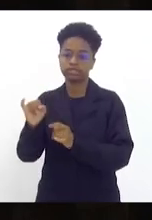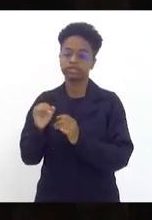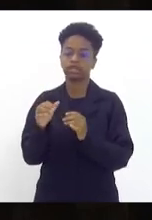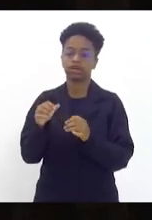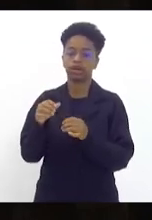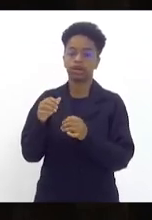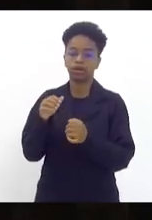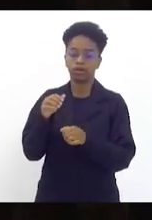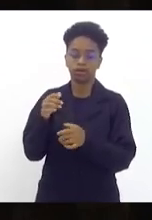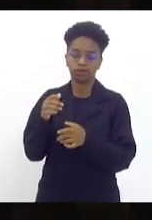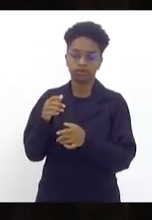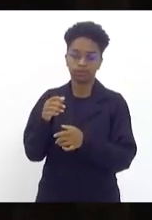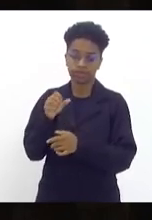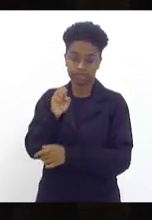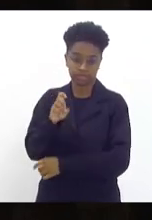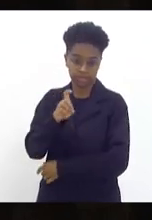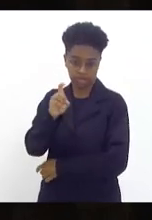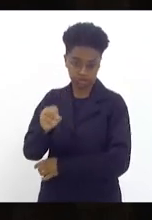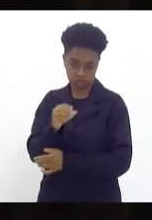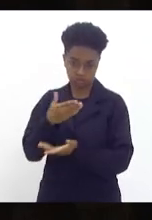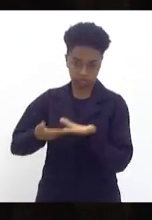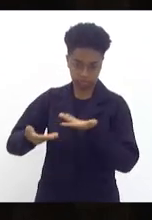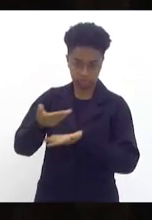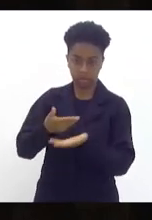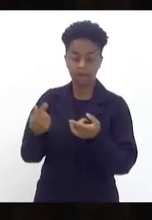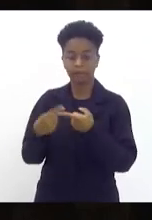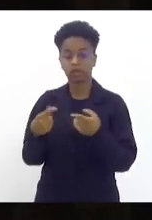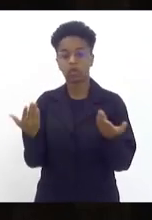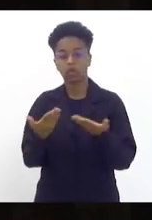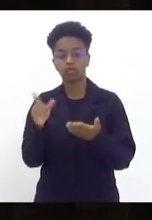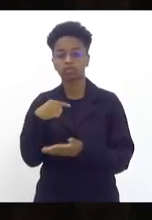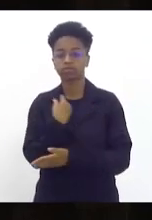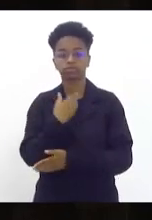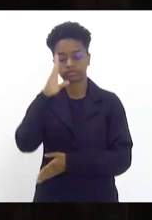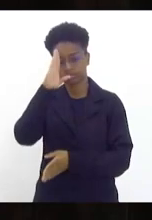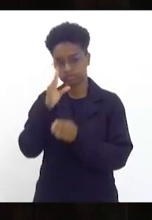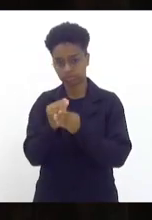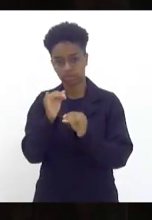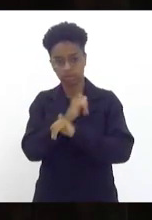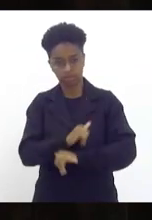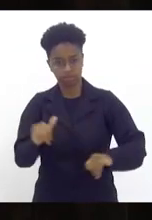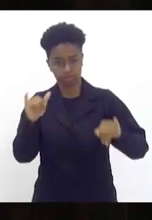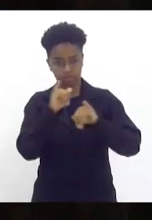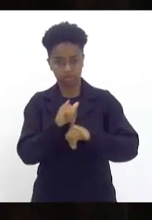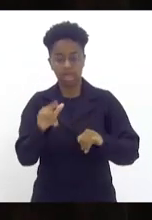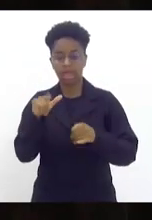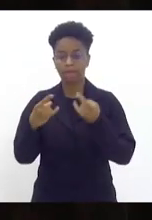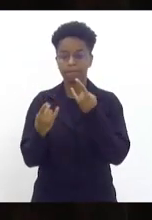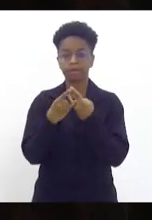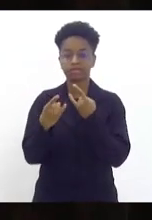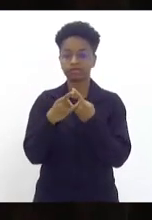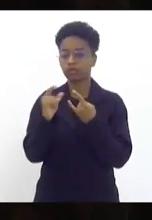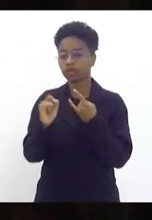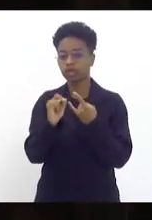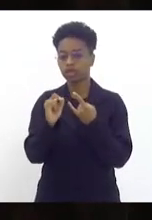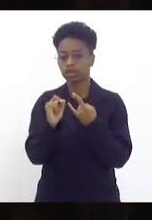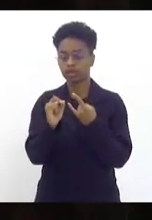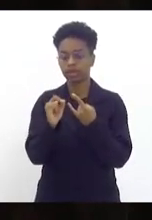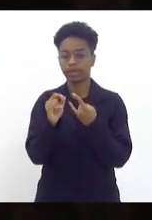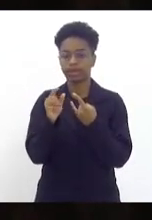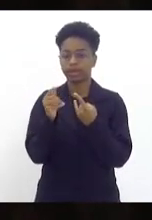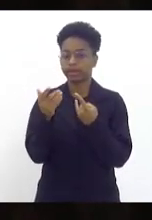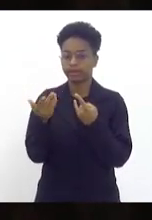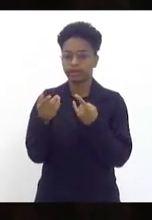isso nas campanhas de gravidez na adolescência. Né? O que era a campanha? Preservativo, né?